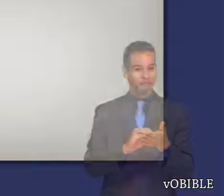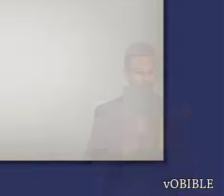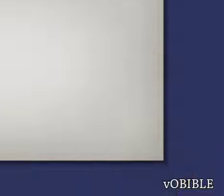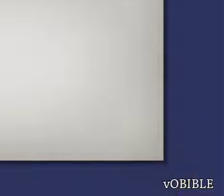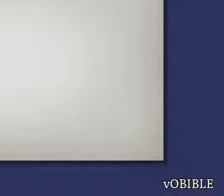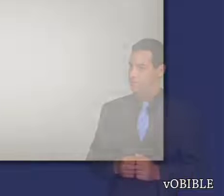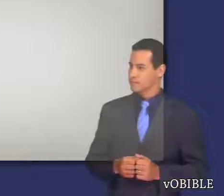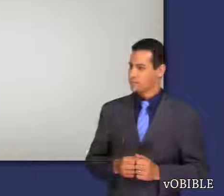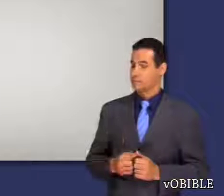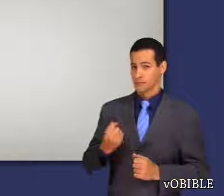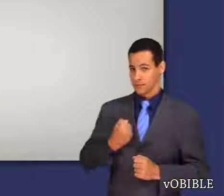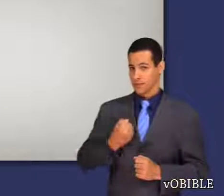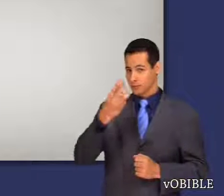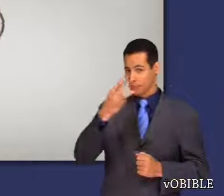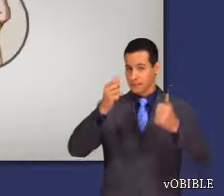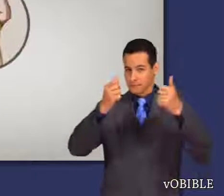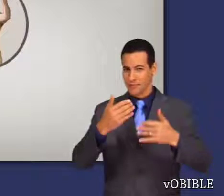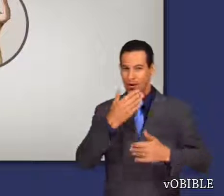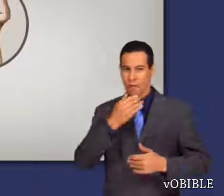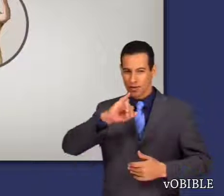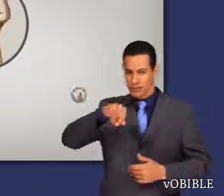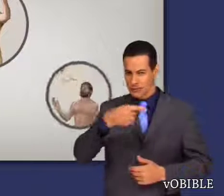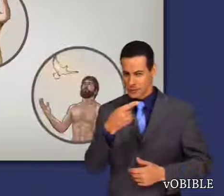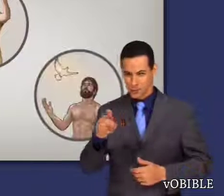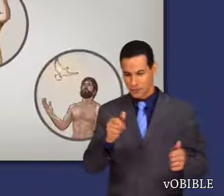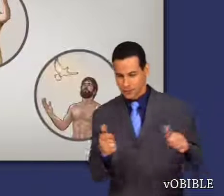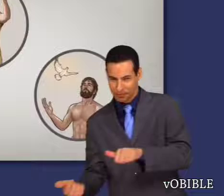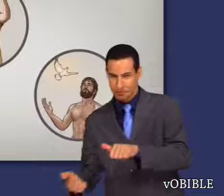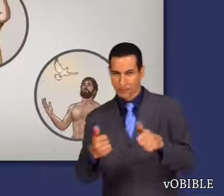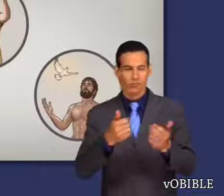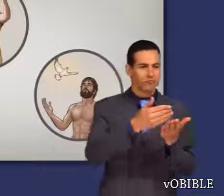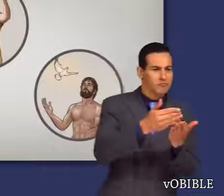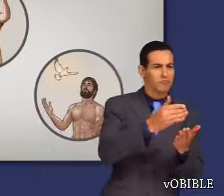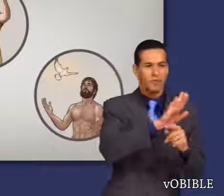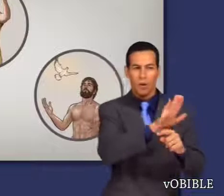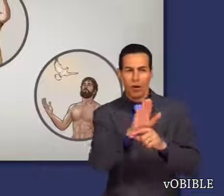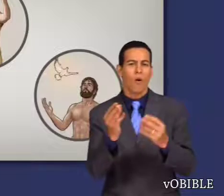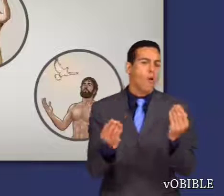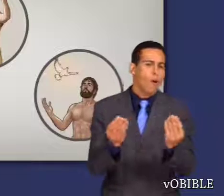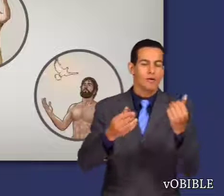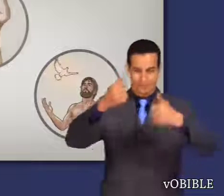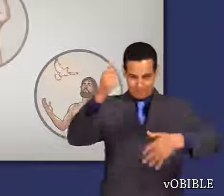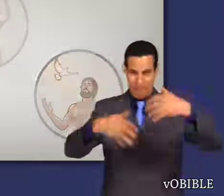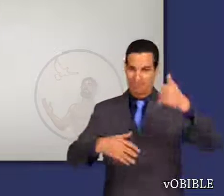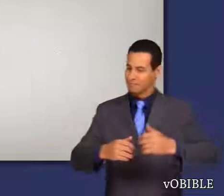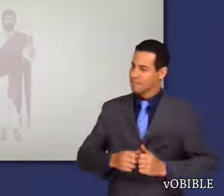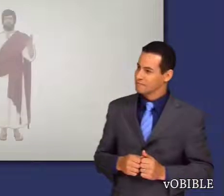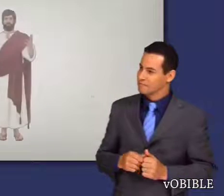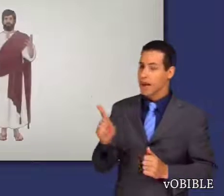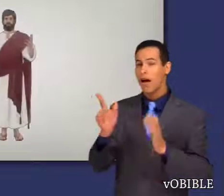O capítulo 3 dá informações que ajudam a determinar quando João Batista e Jesus começaram seus